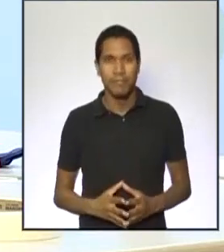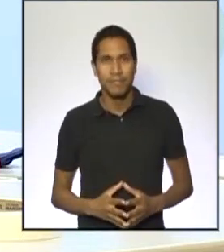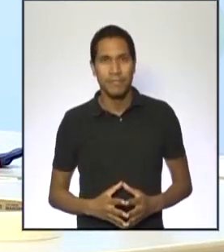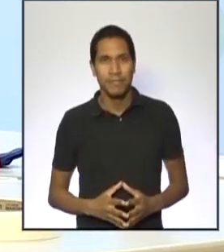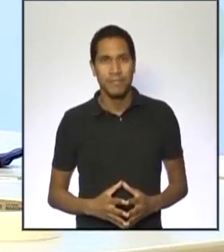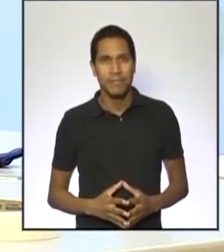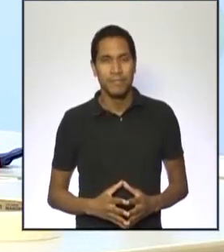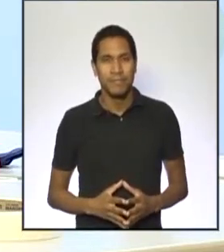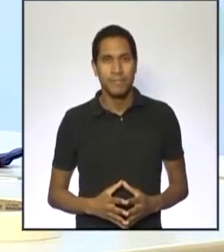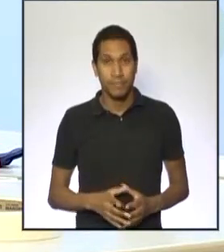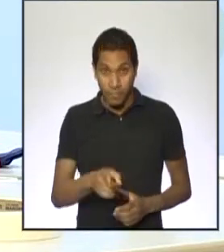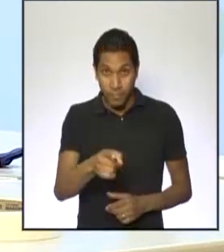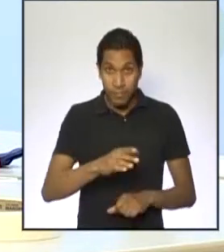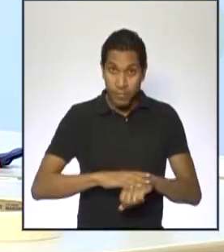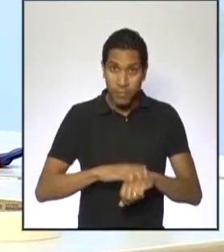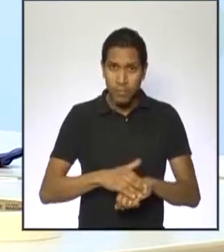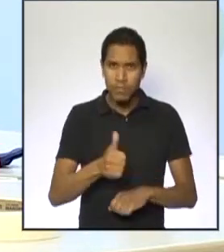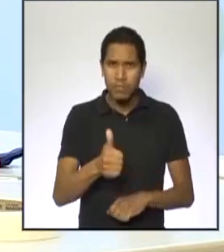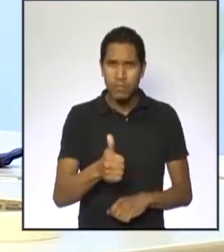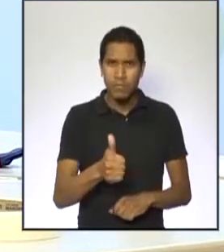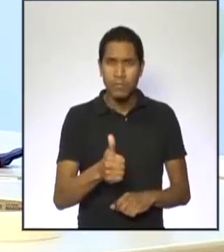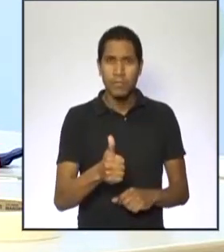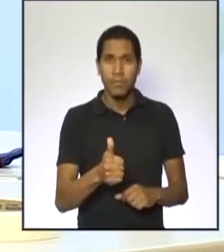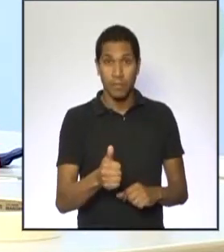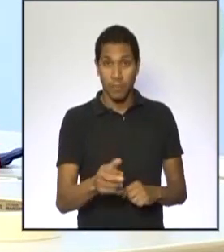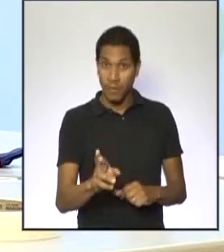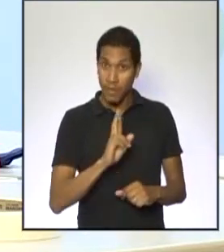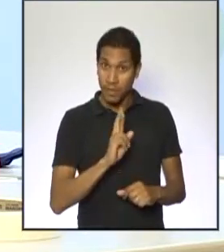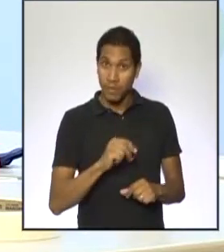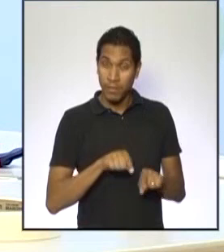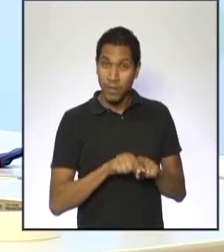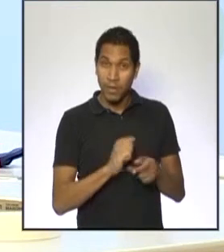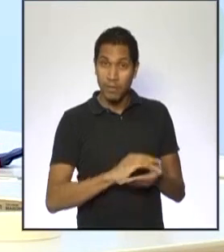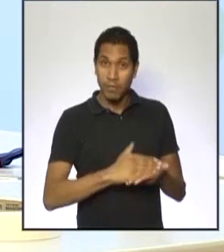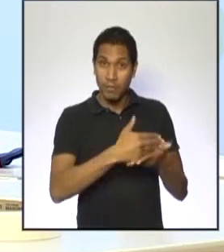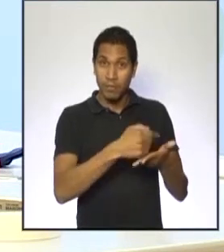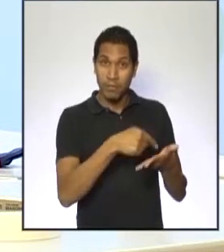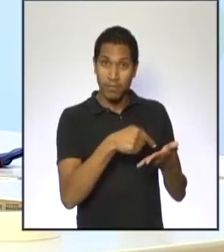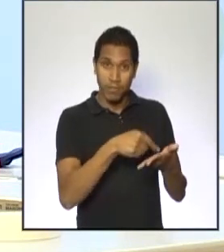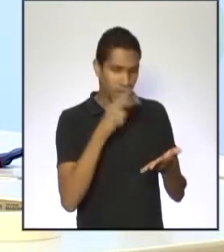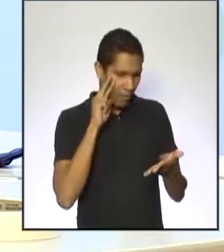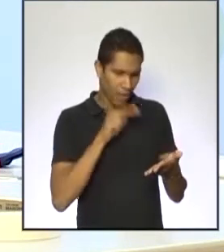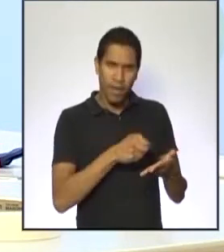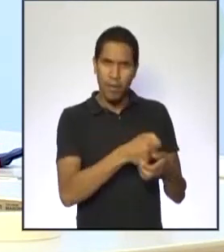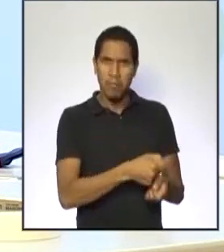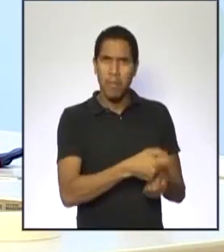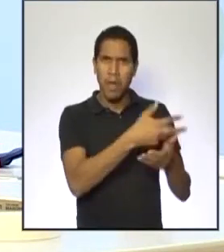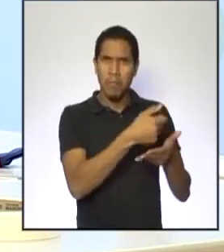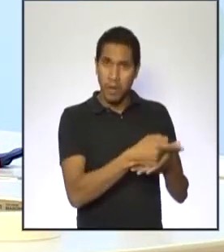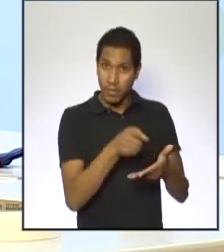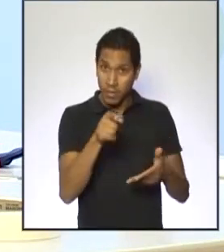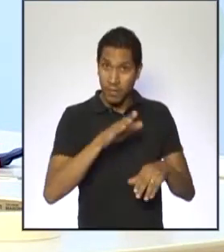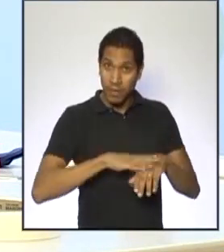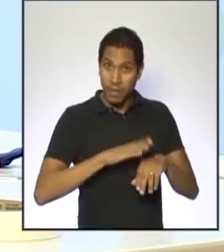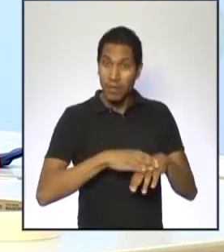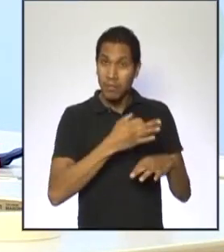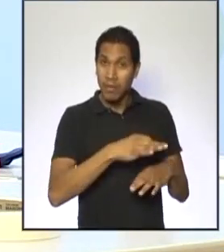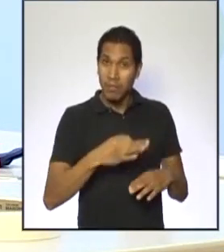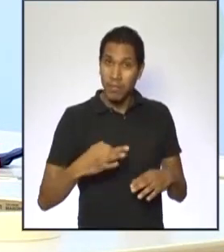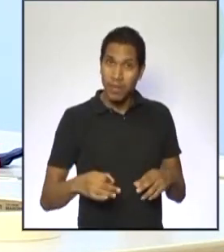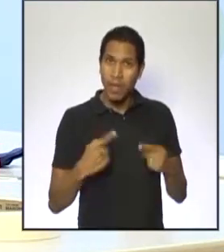Vocês estão fazendo? Me contem pelo chat. Quero saber se vocês estão produzindo aqui enquanto